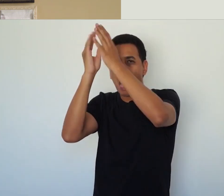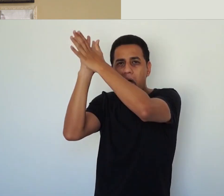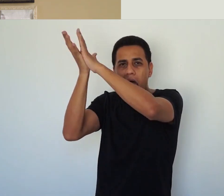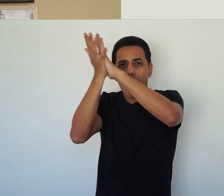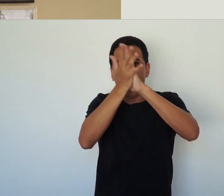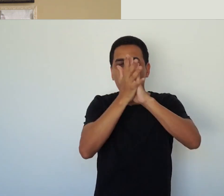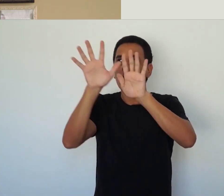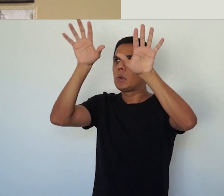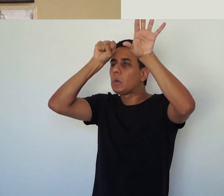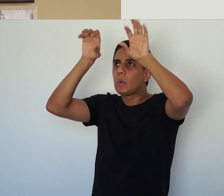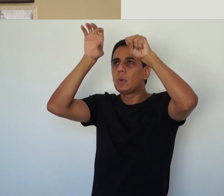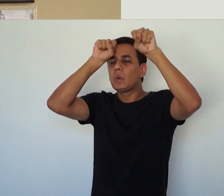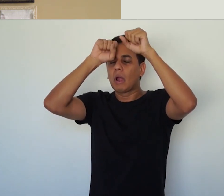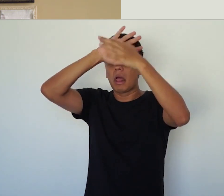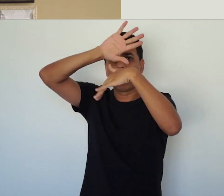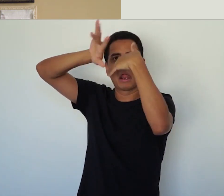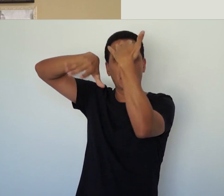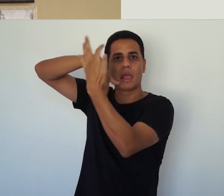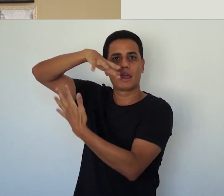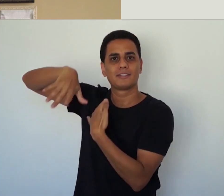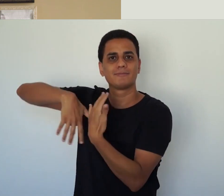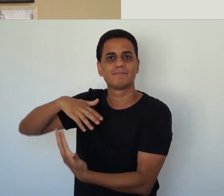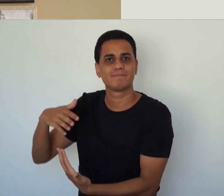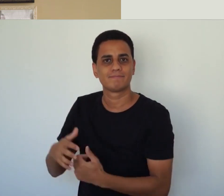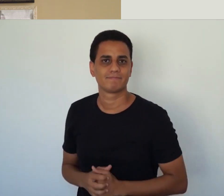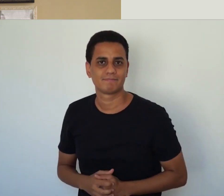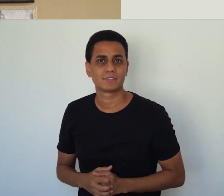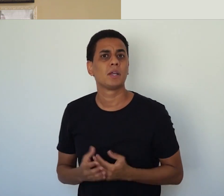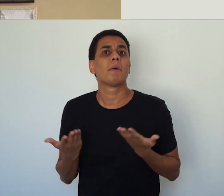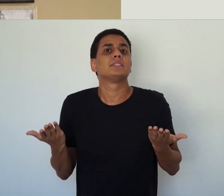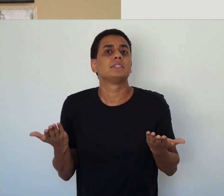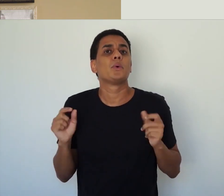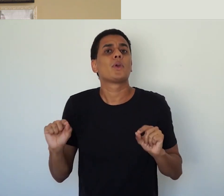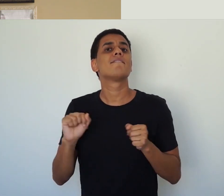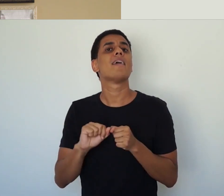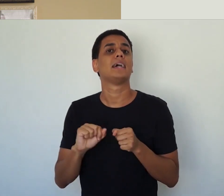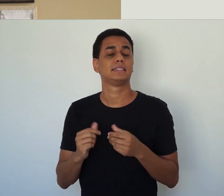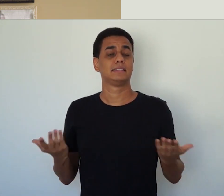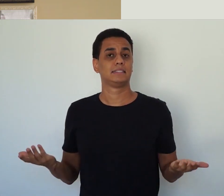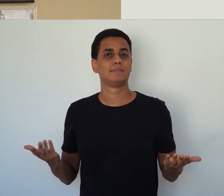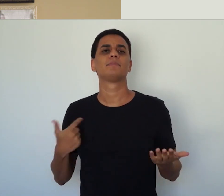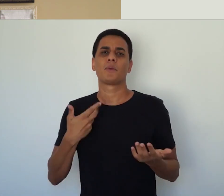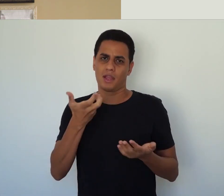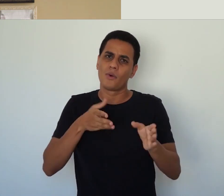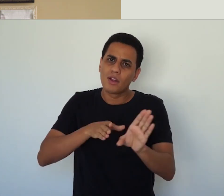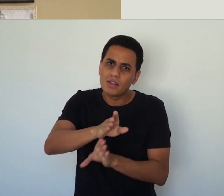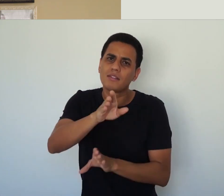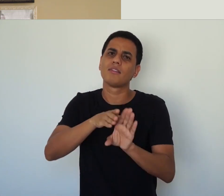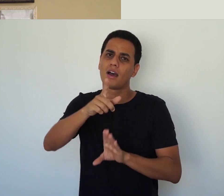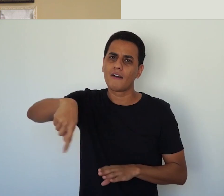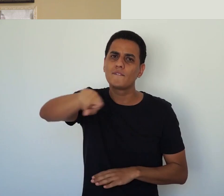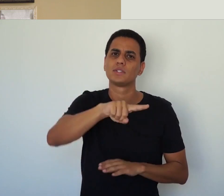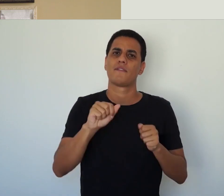ruins, maléficos, destrutivos invadam a nossa mente. O que fazer então? Eu quero terminar te